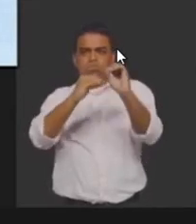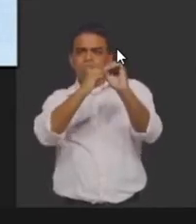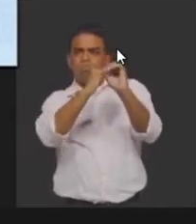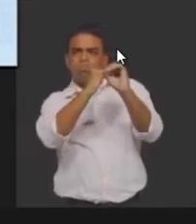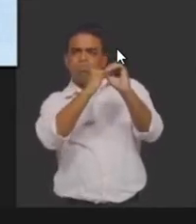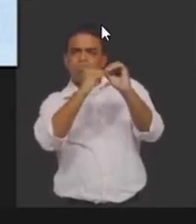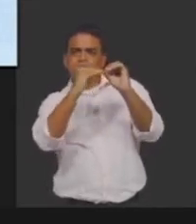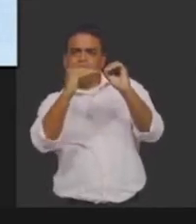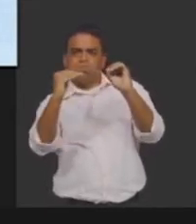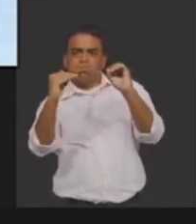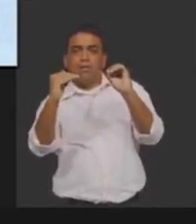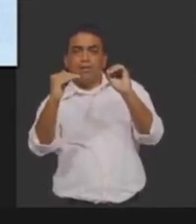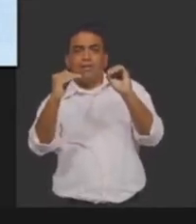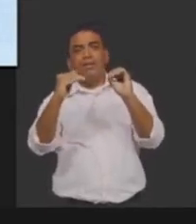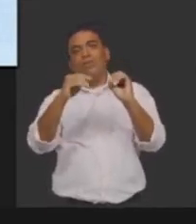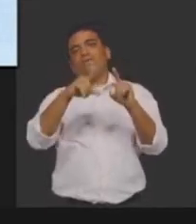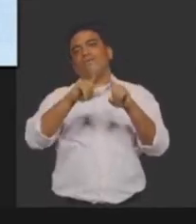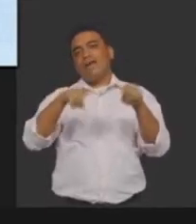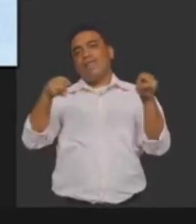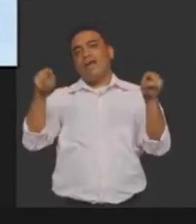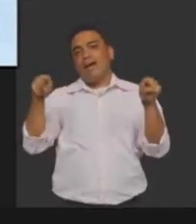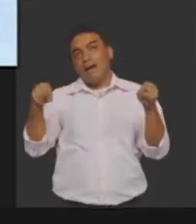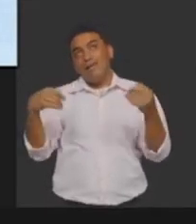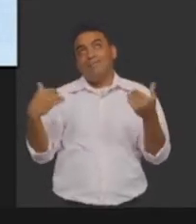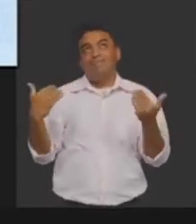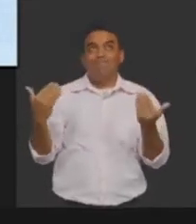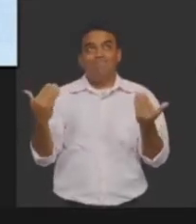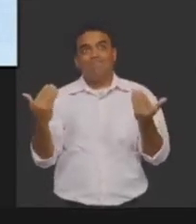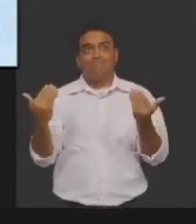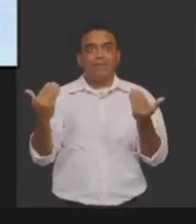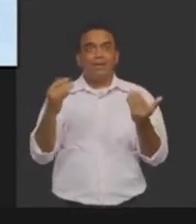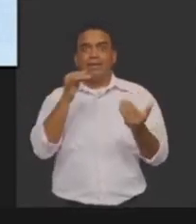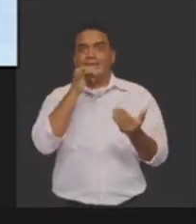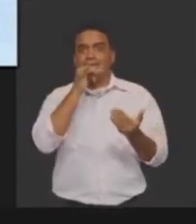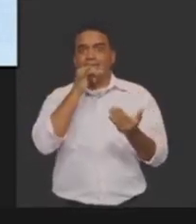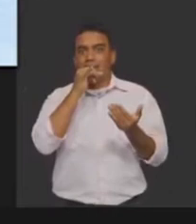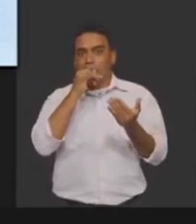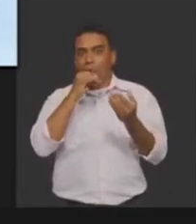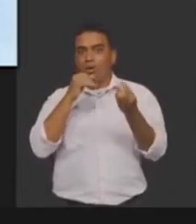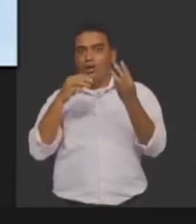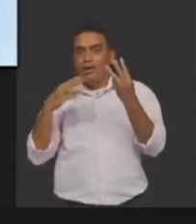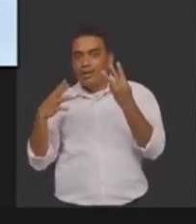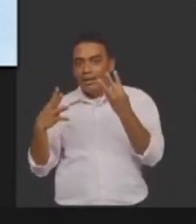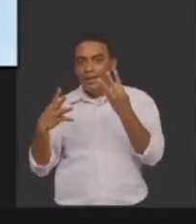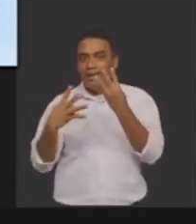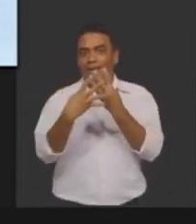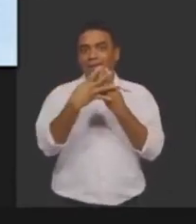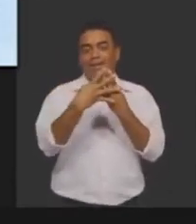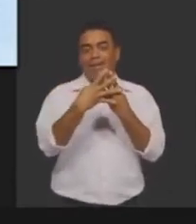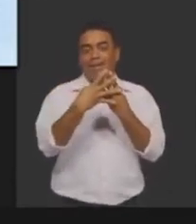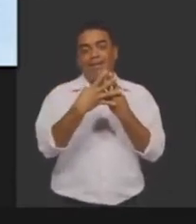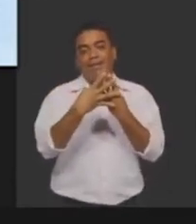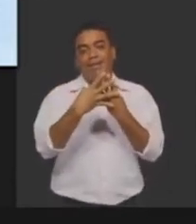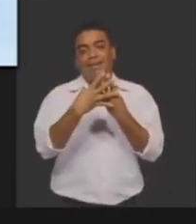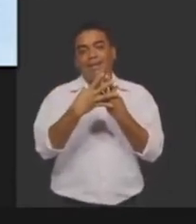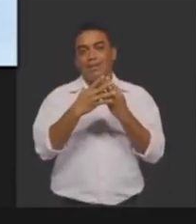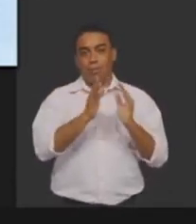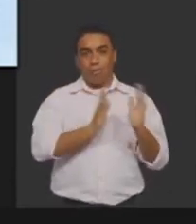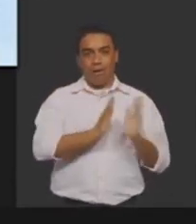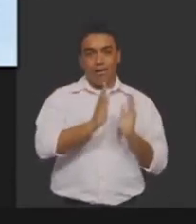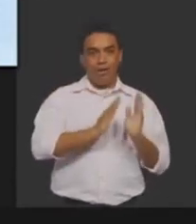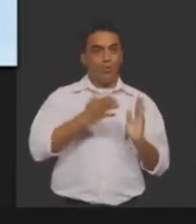vai variar aí de acordo com as estações do ano, né? No verão que a gente tem, que o